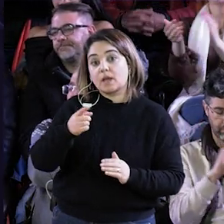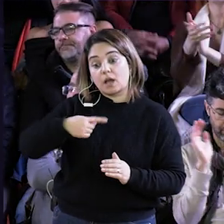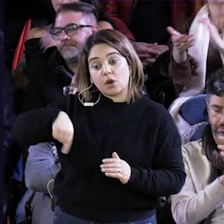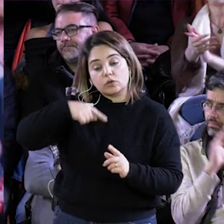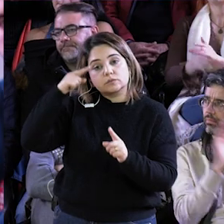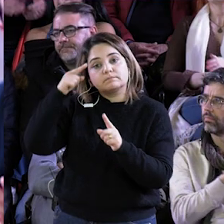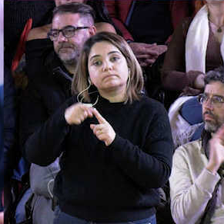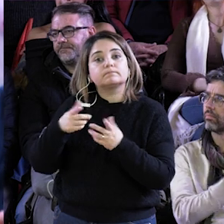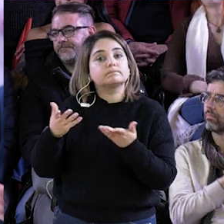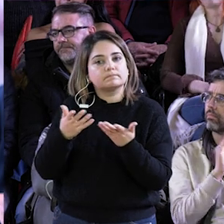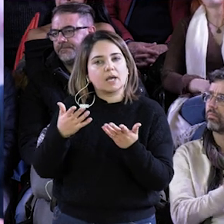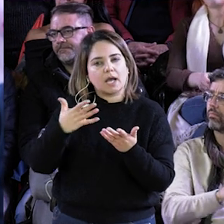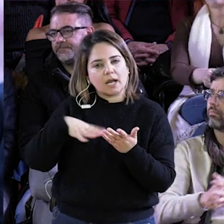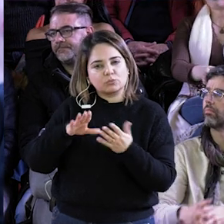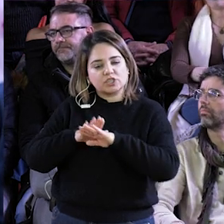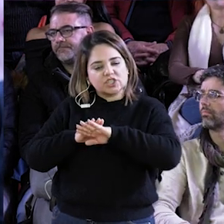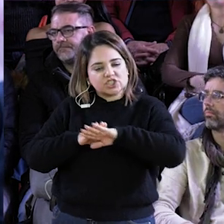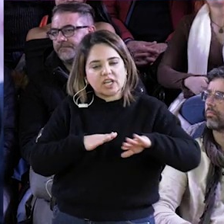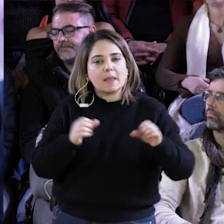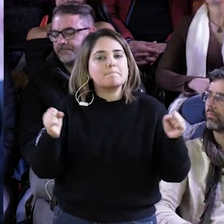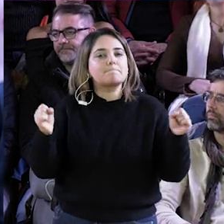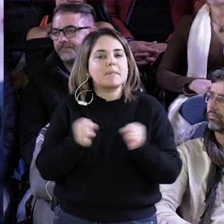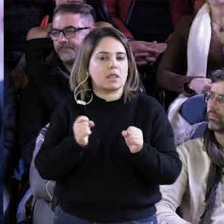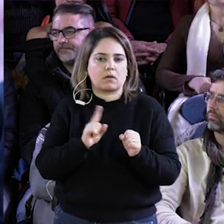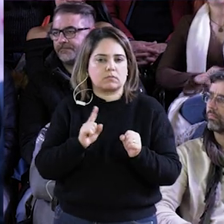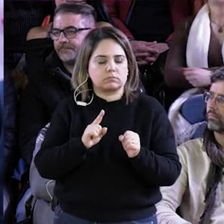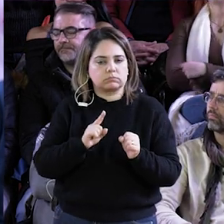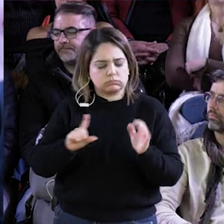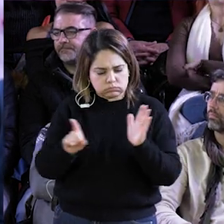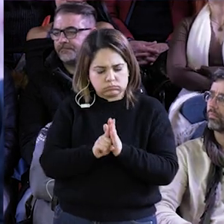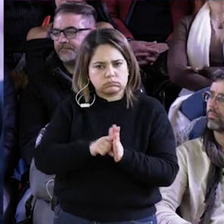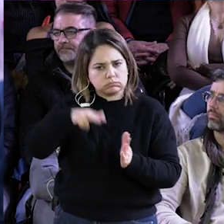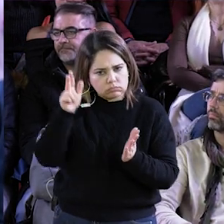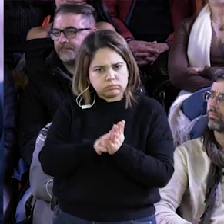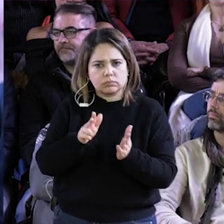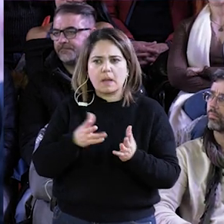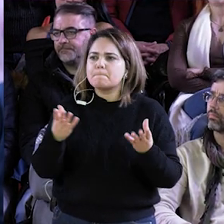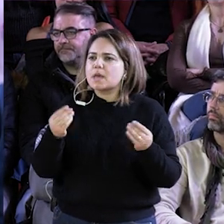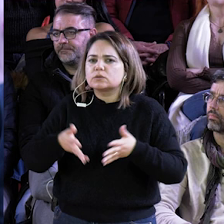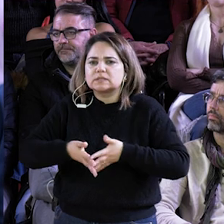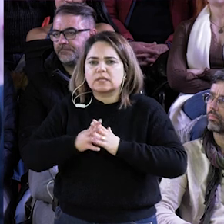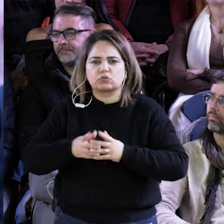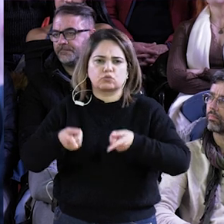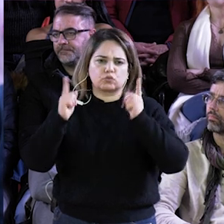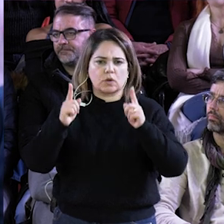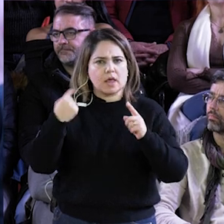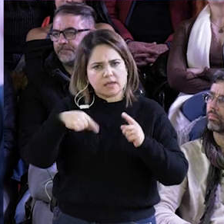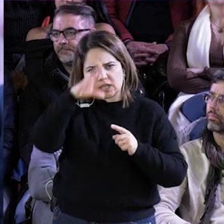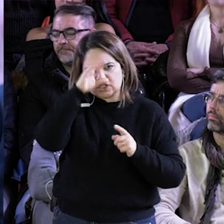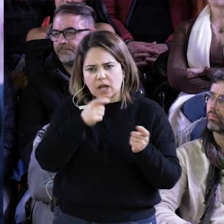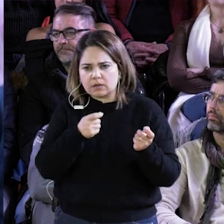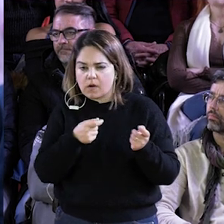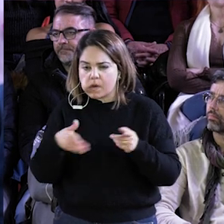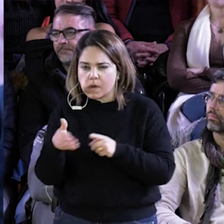Nós queremos uma esquerda que não tenha medo da regulação, que não tenha medo dos sindicatos, de ter um Estado estratega, de